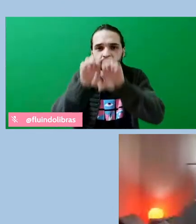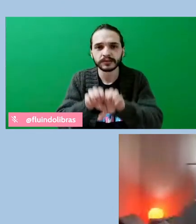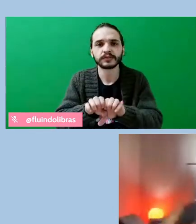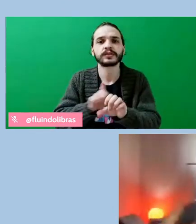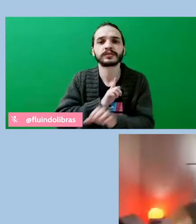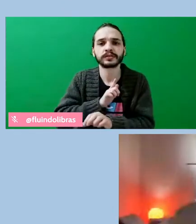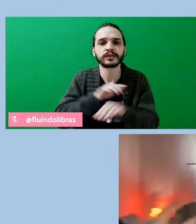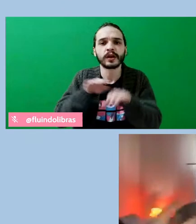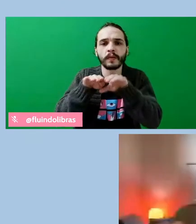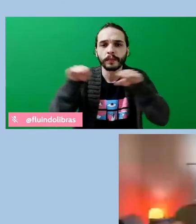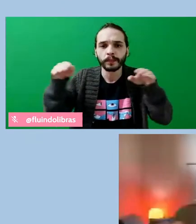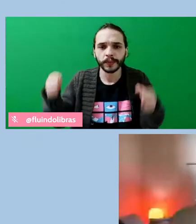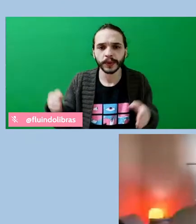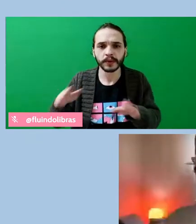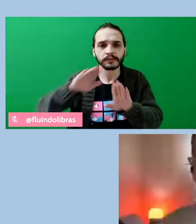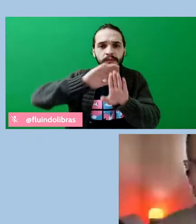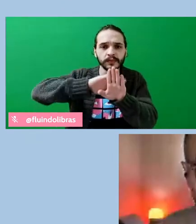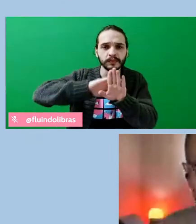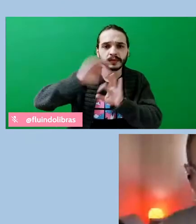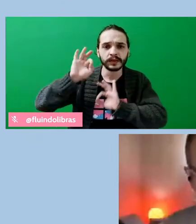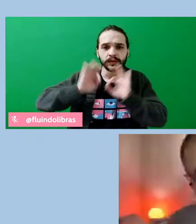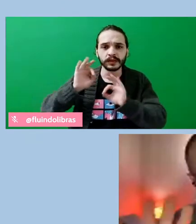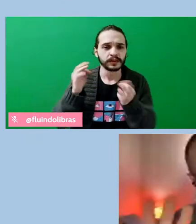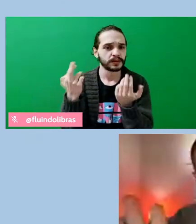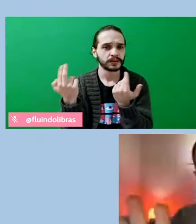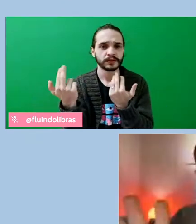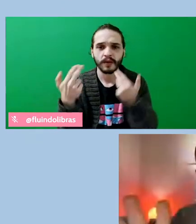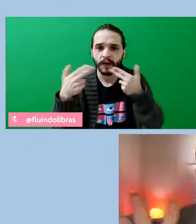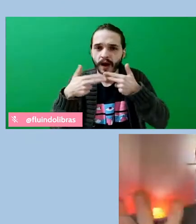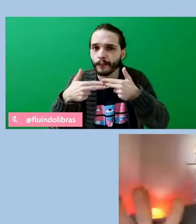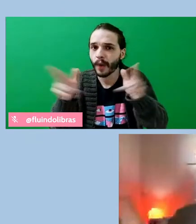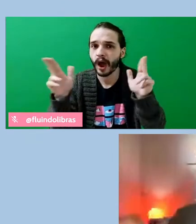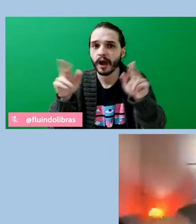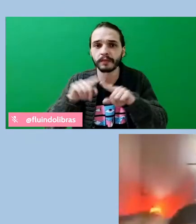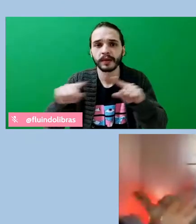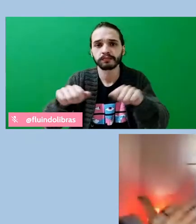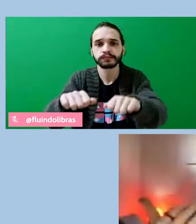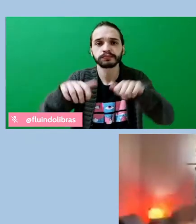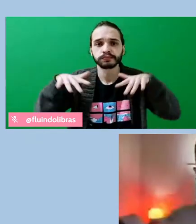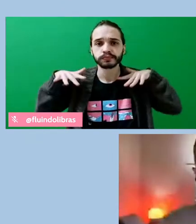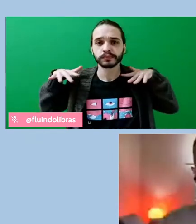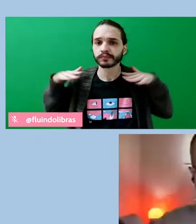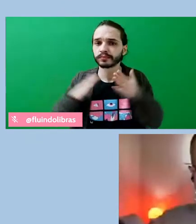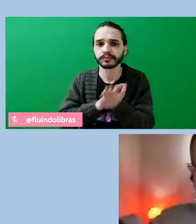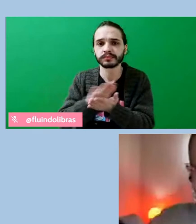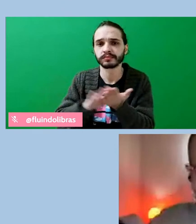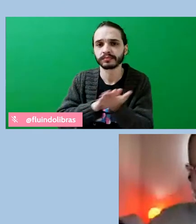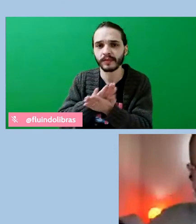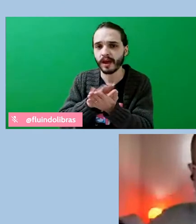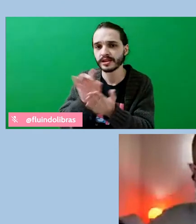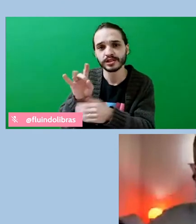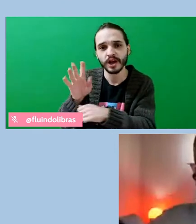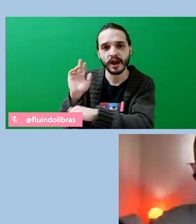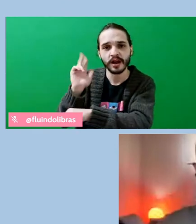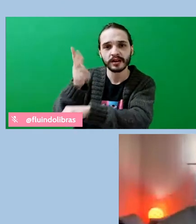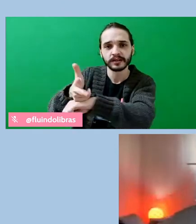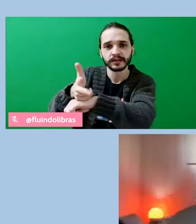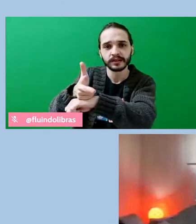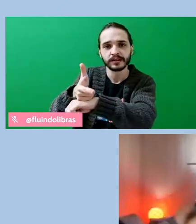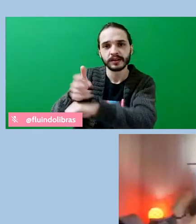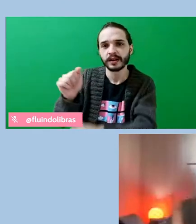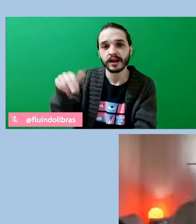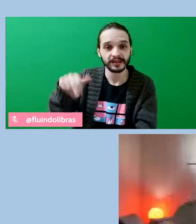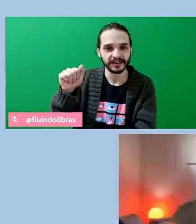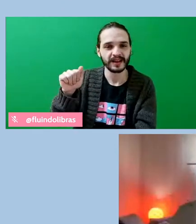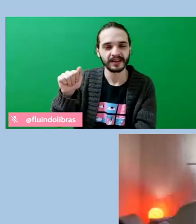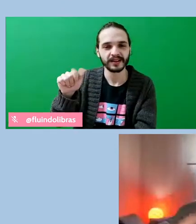tinha, sabe? A gente estava com um clima realmente de estreia, só que sem público. O nosso público era exatamente a câmera da Luísa Dallé, a diretora de fotografia, que